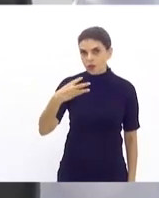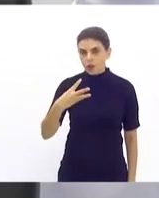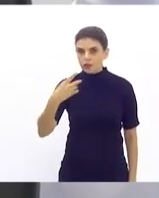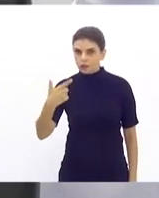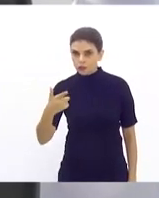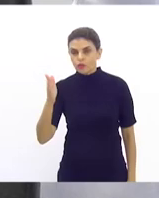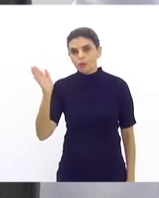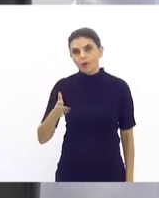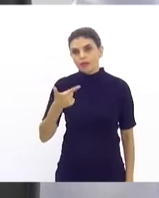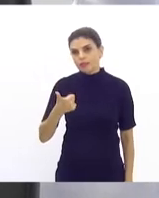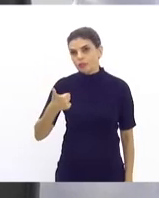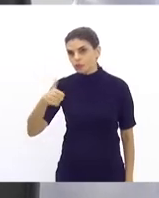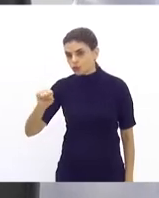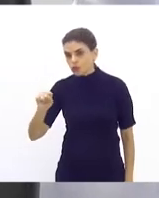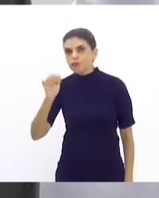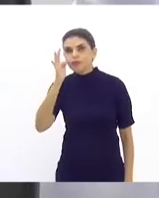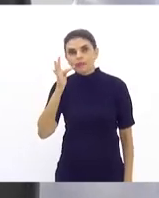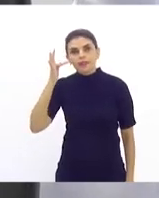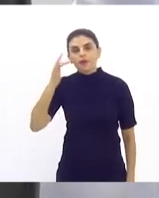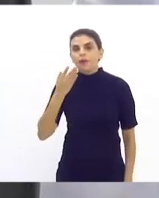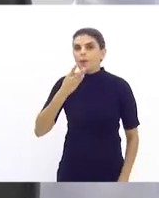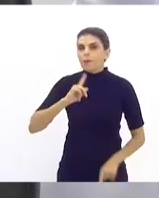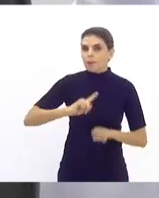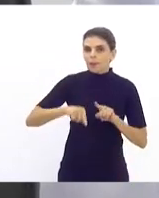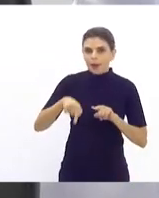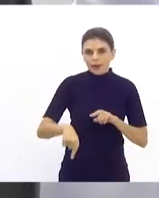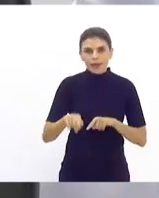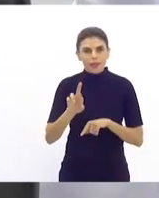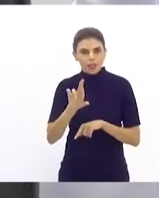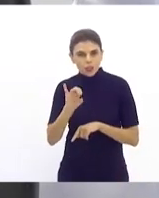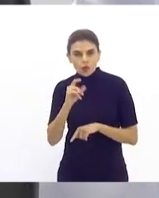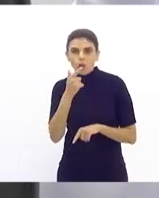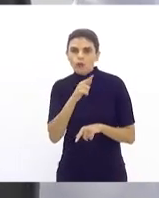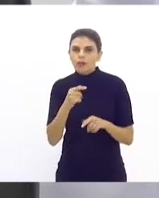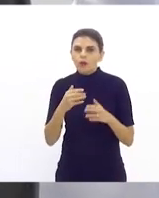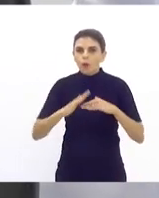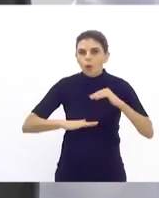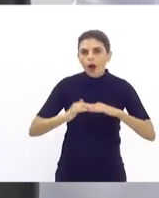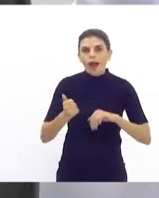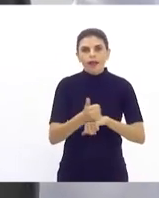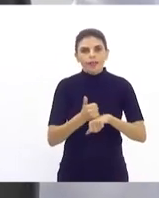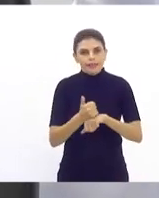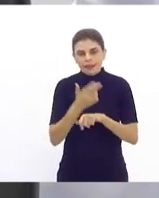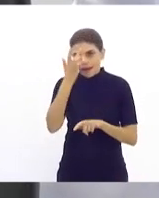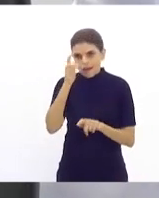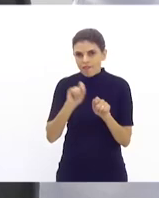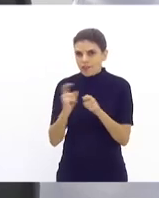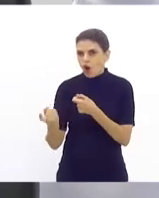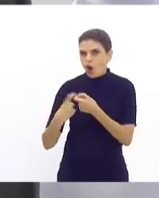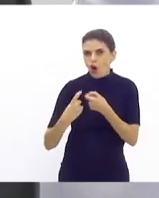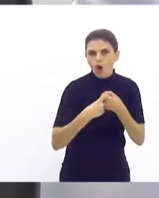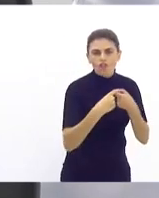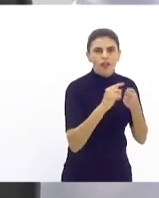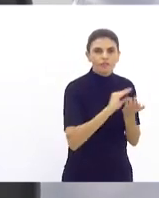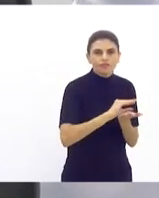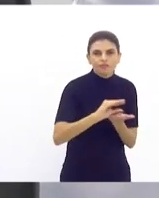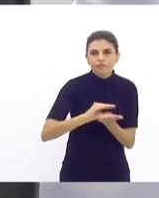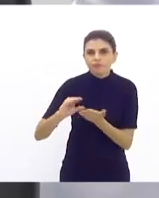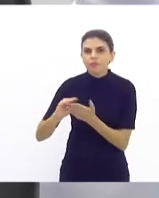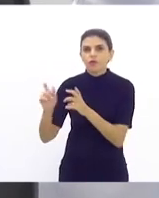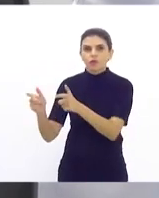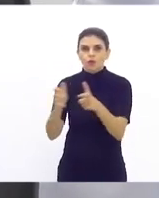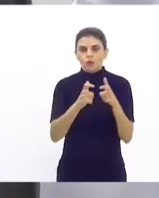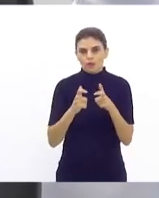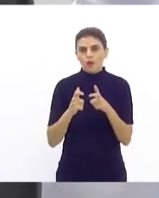3942-18, de autoria do deputado Flávio Serafim, que proíbe o Estado do Rio de Janeiro de habilitar, qualificar, credenciar, realizar convênios e financiar comunidades